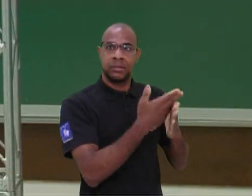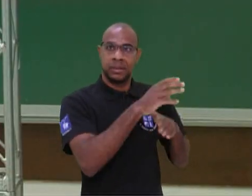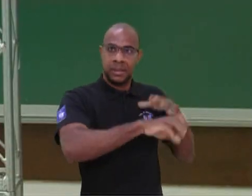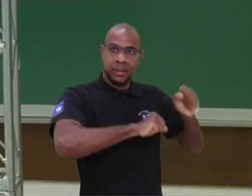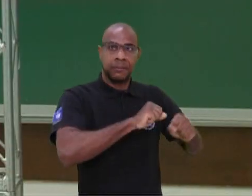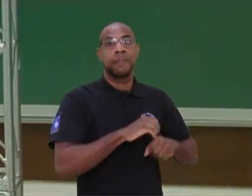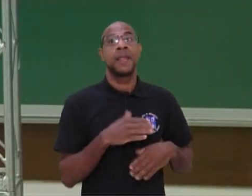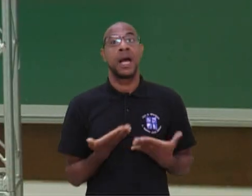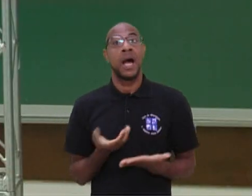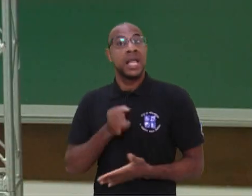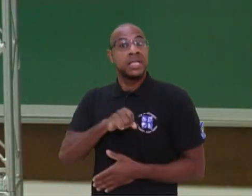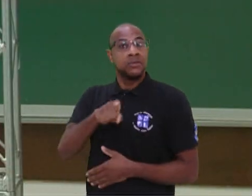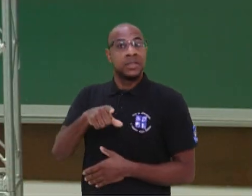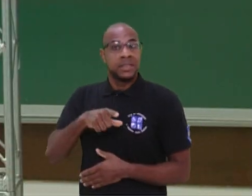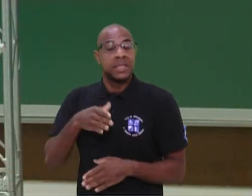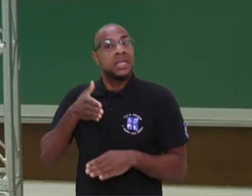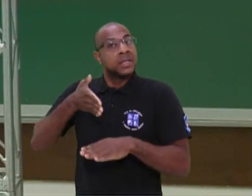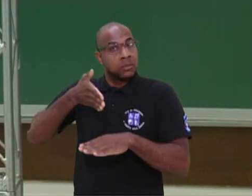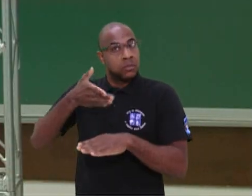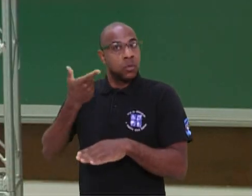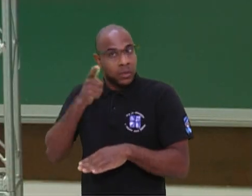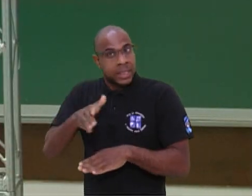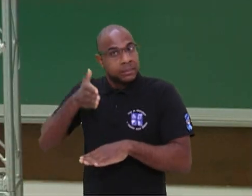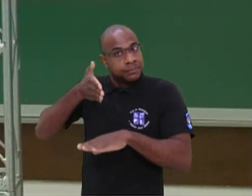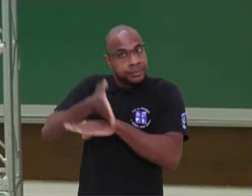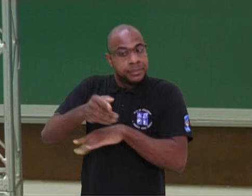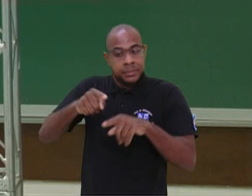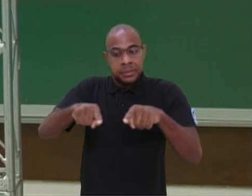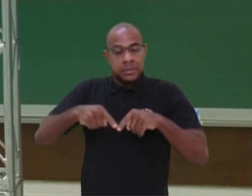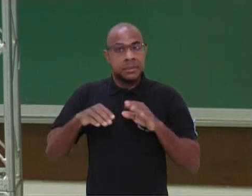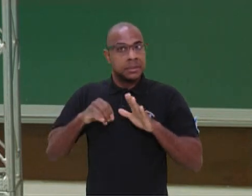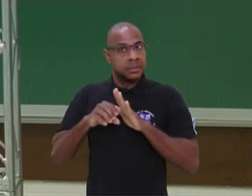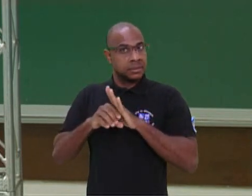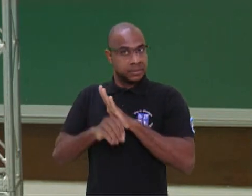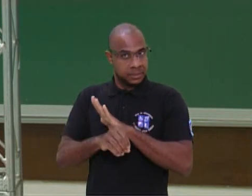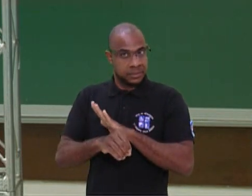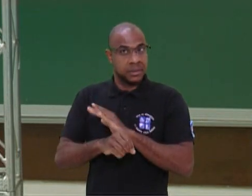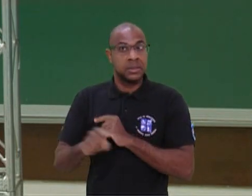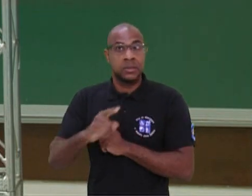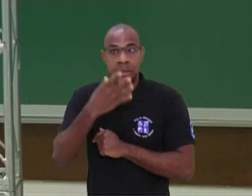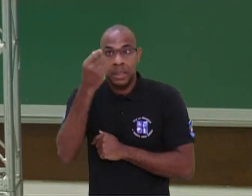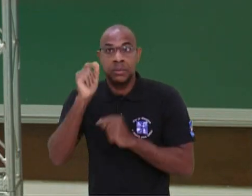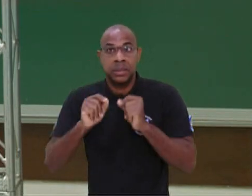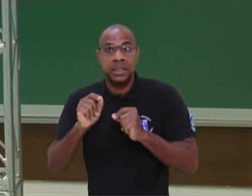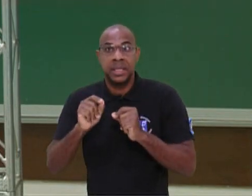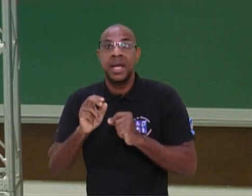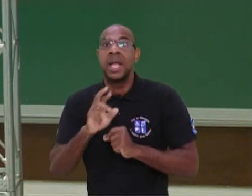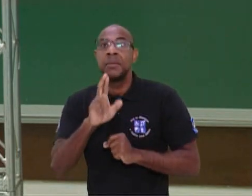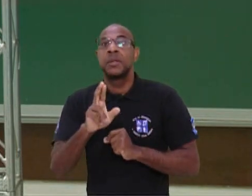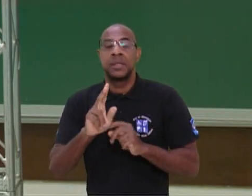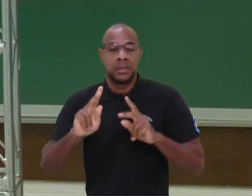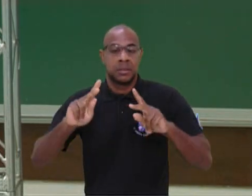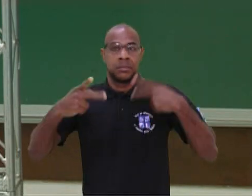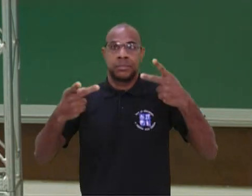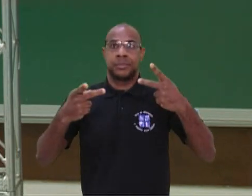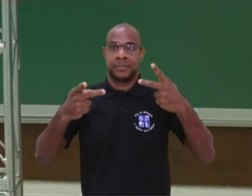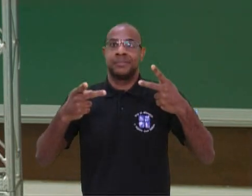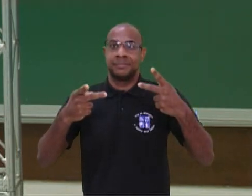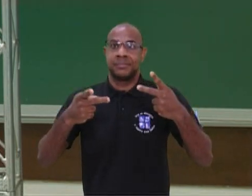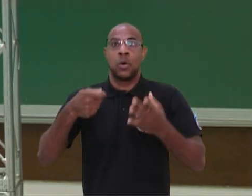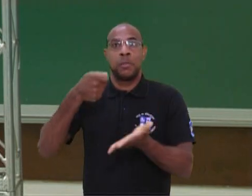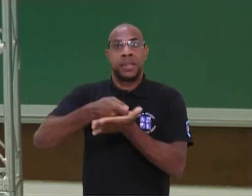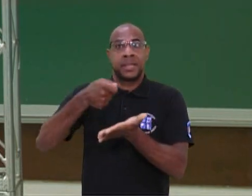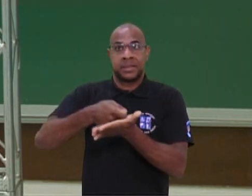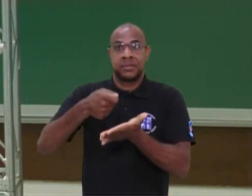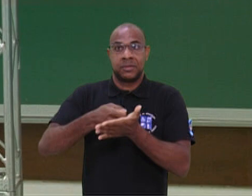está logado com o Aula Paraná, com o @escola, não se esqueça de responder a chamada obrigatória e